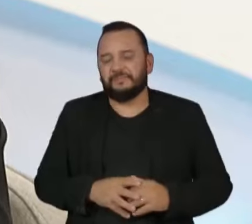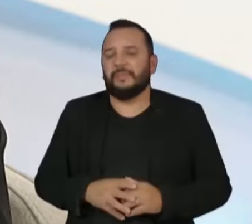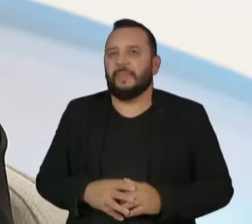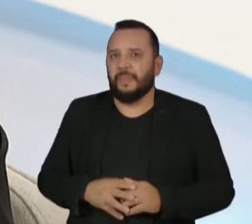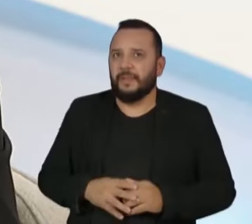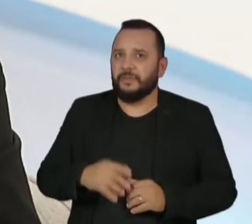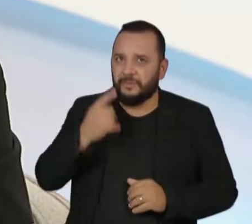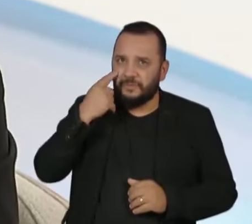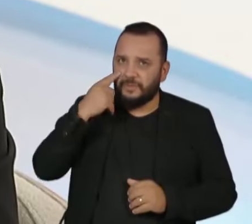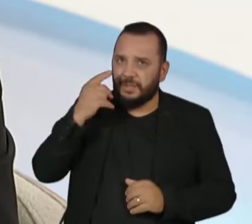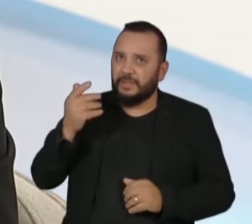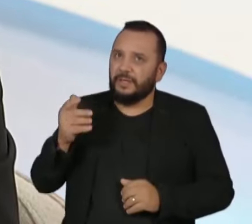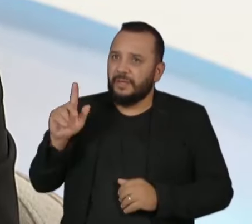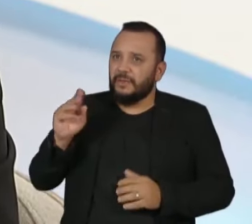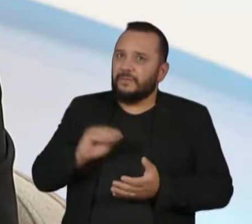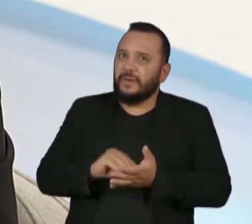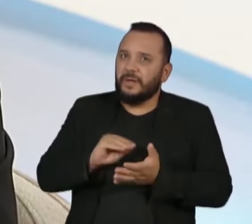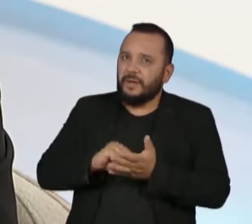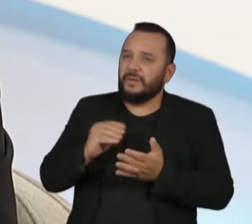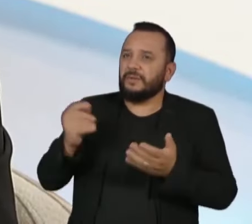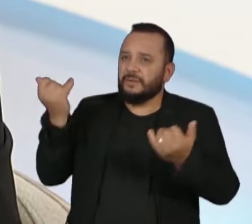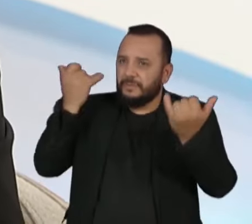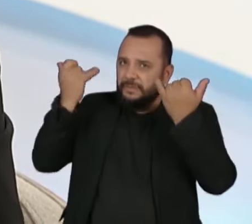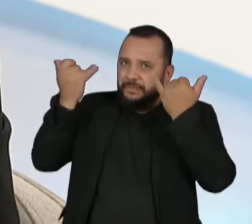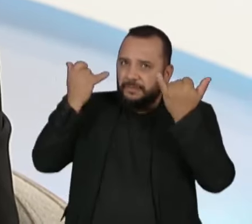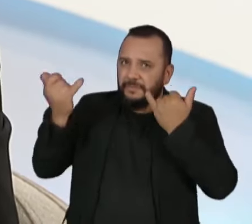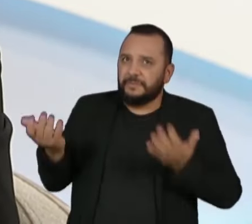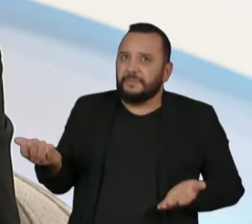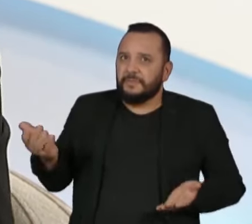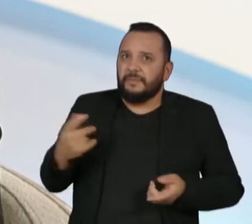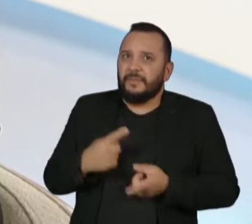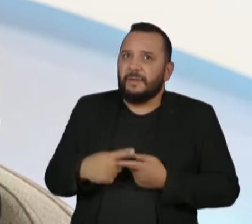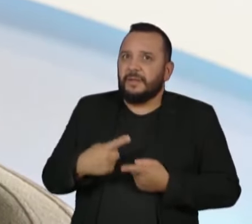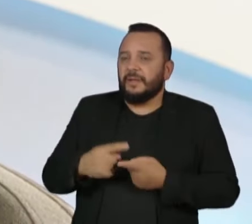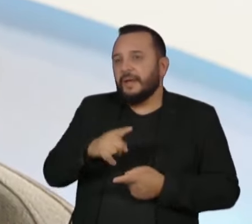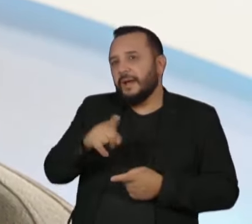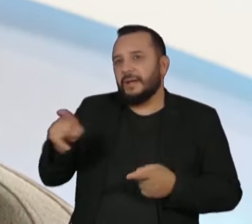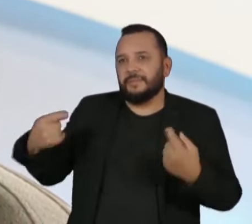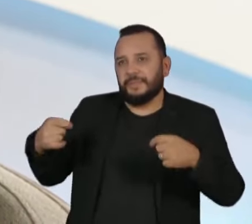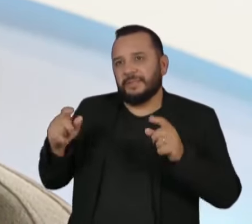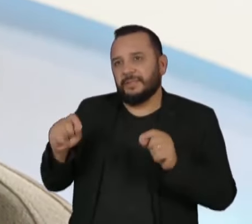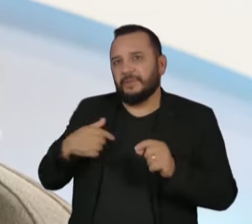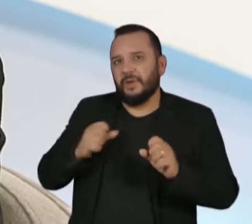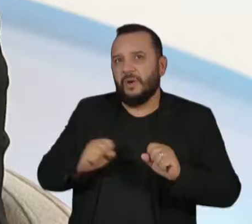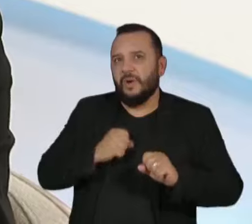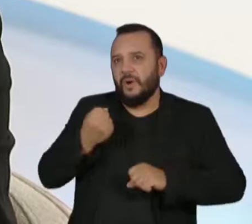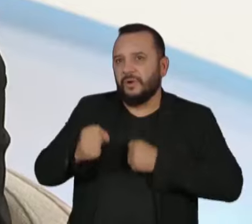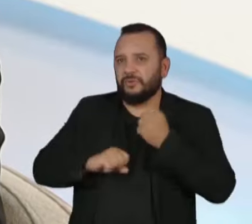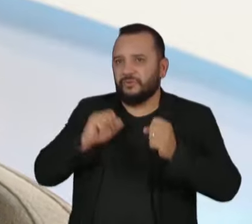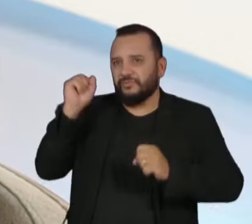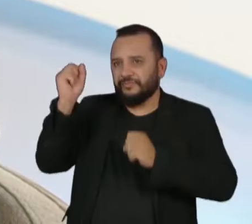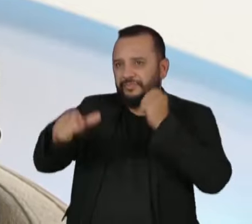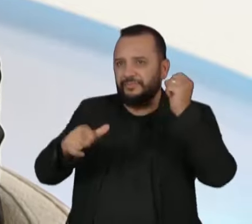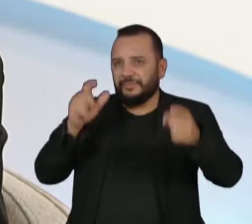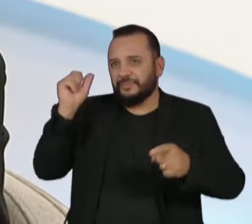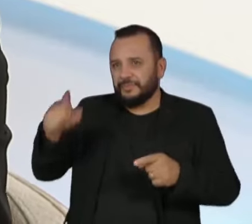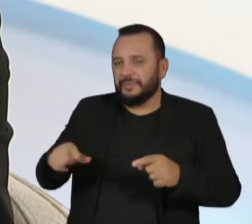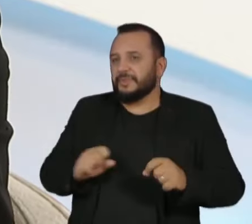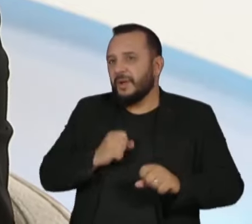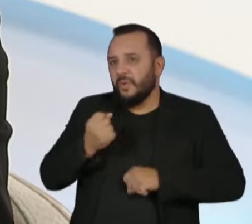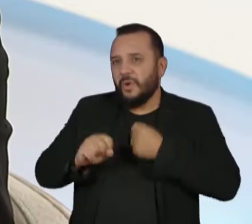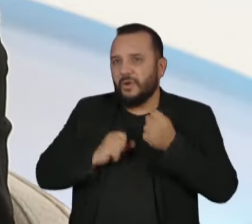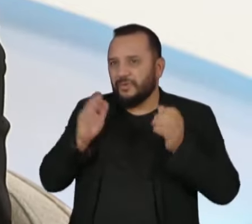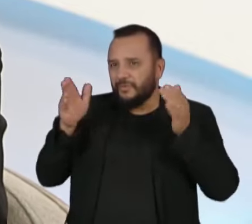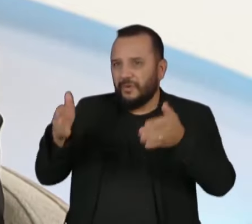com clareza, isso é falta de informação dessas pessoas, né? E porque elas precisam dirigir o ódio dela para algum lado. Então, dirigiram para